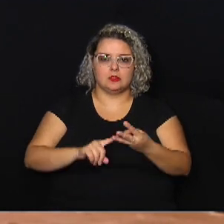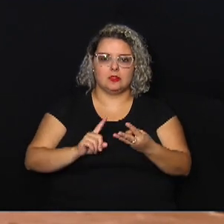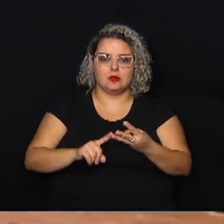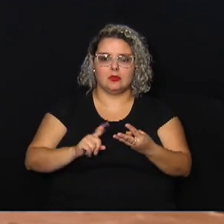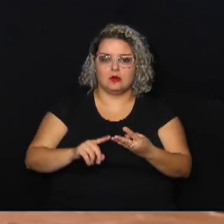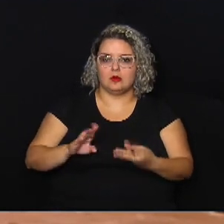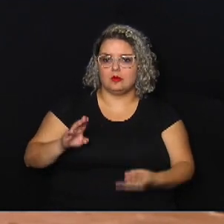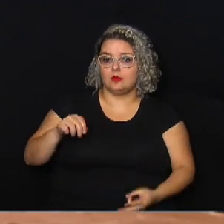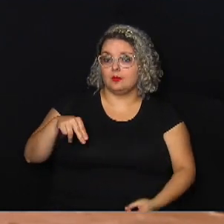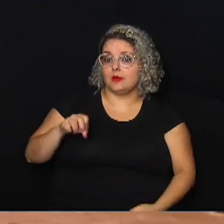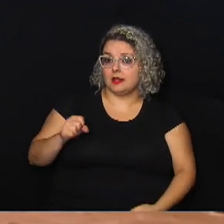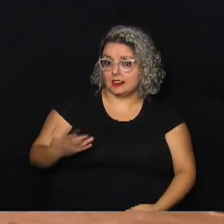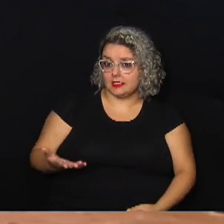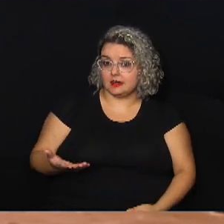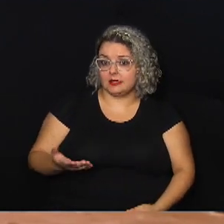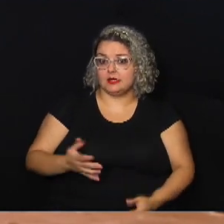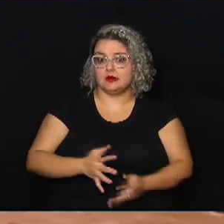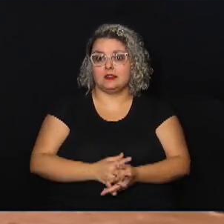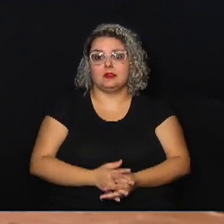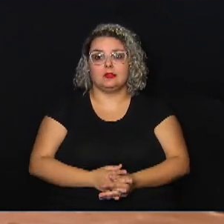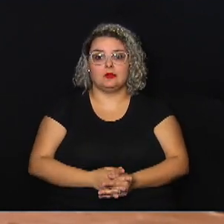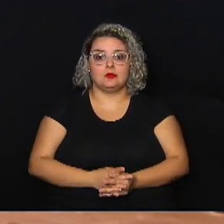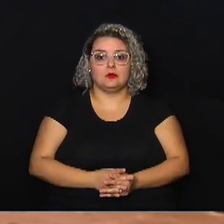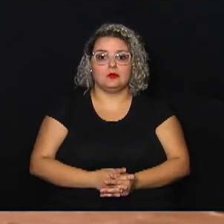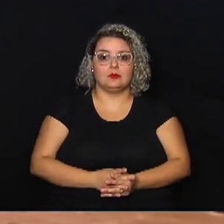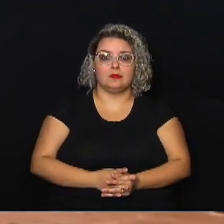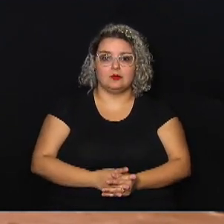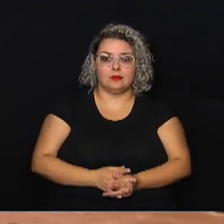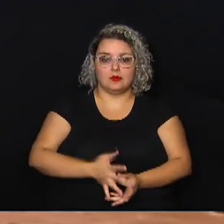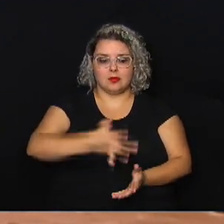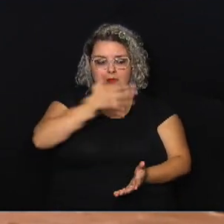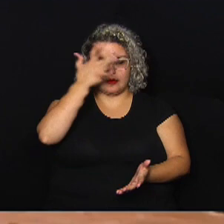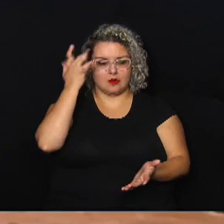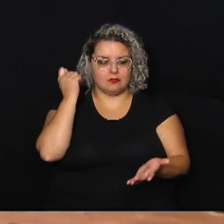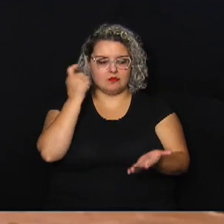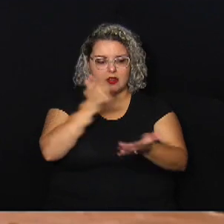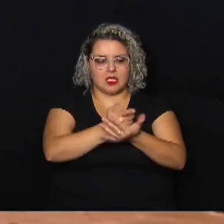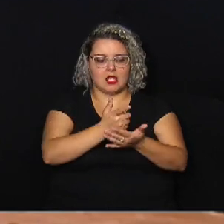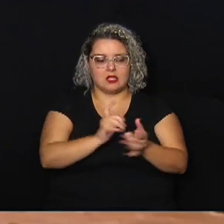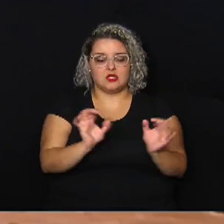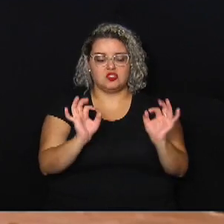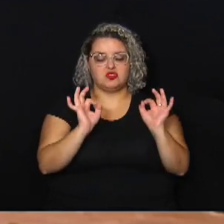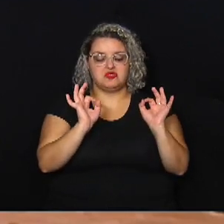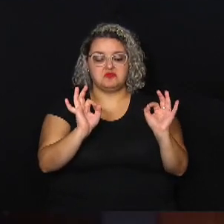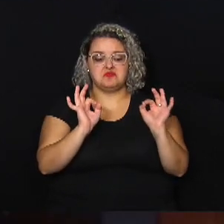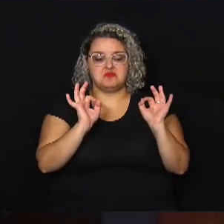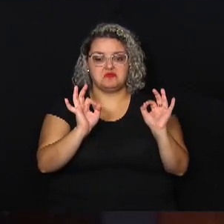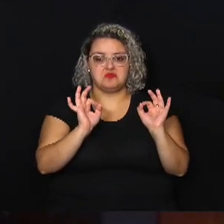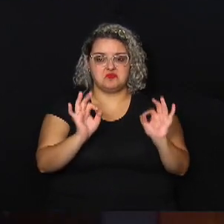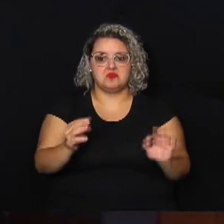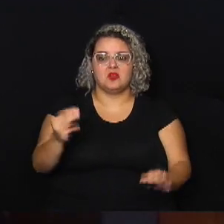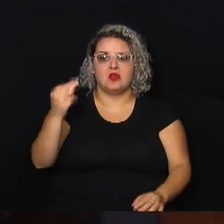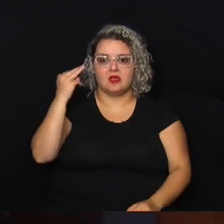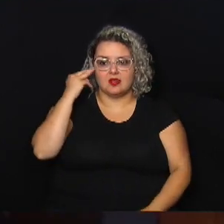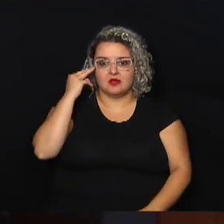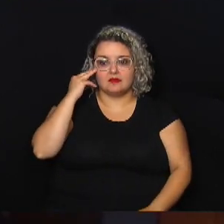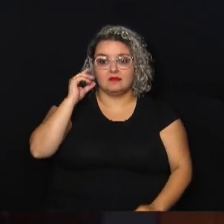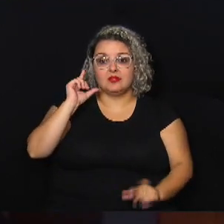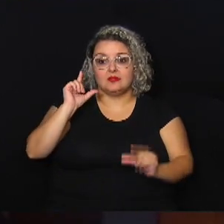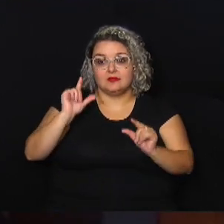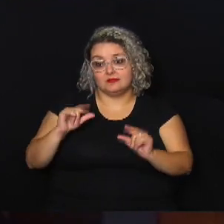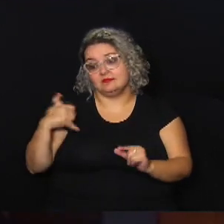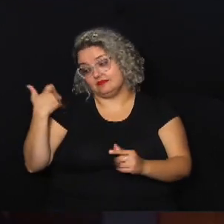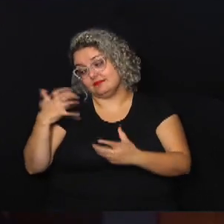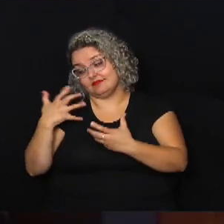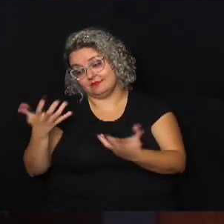o MEC, ele chama de consumo de luxo, que é uma mentalidade senil, que eu falo, de idosos